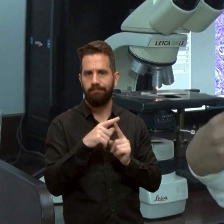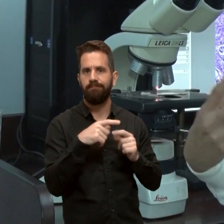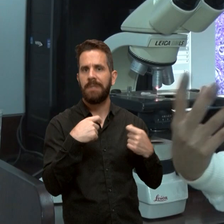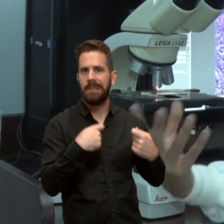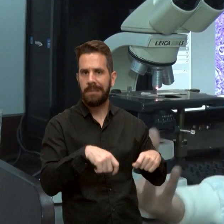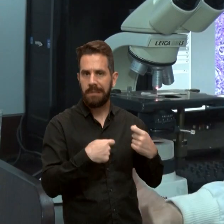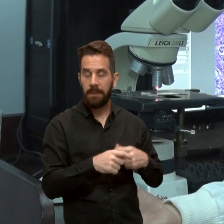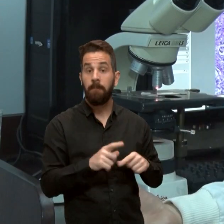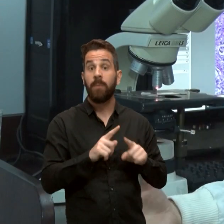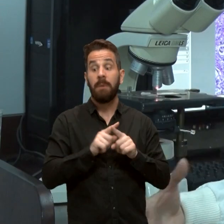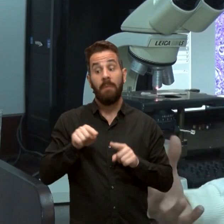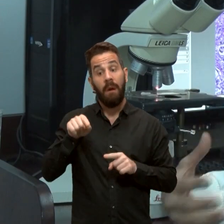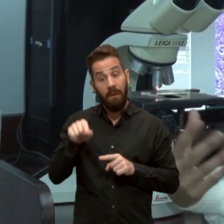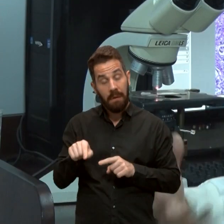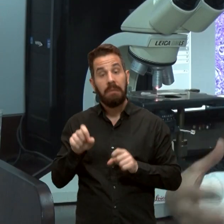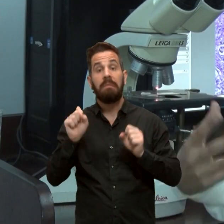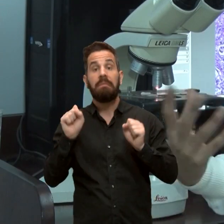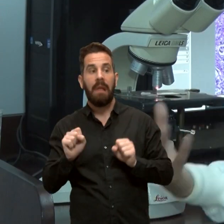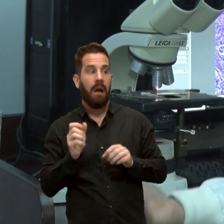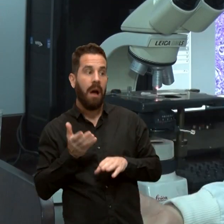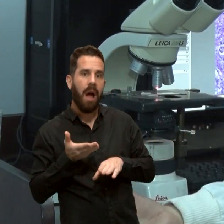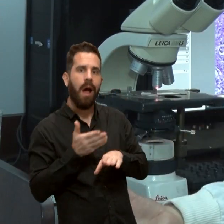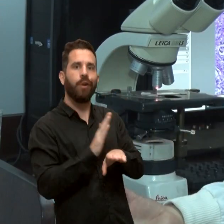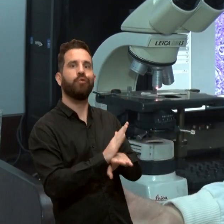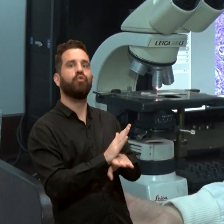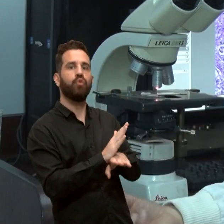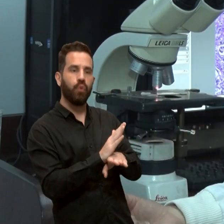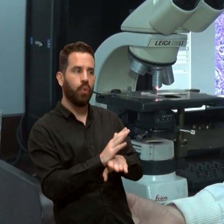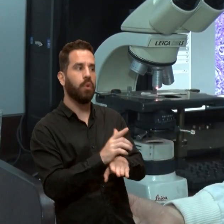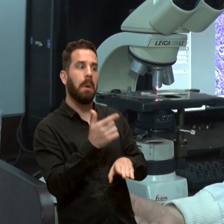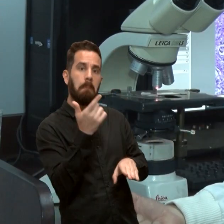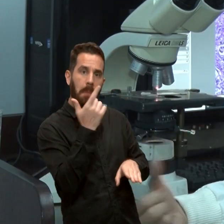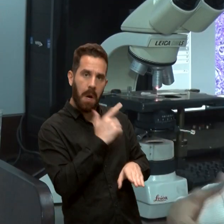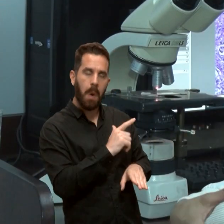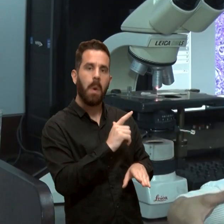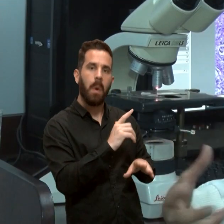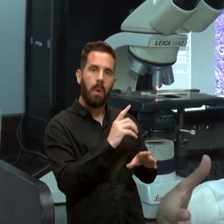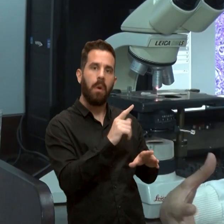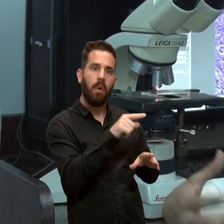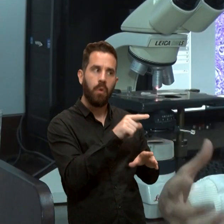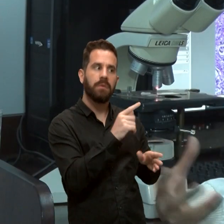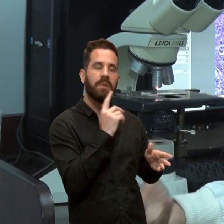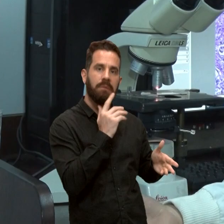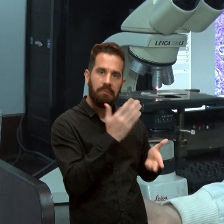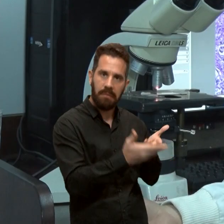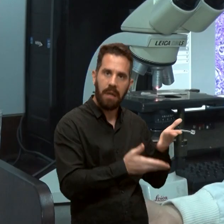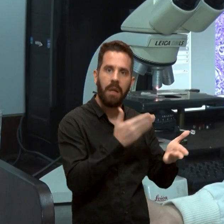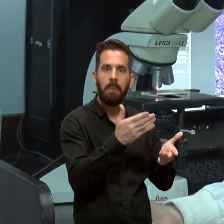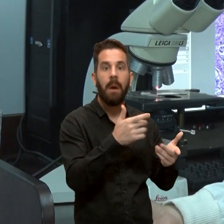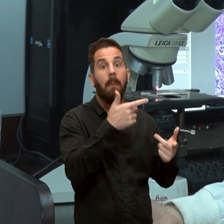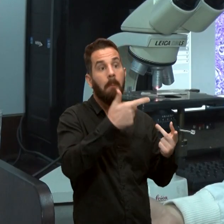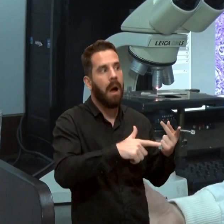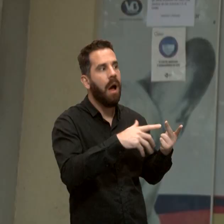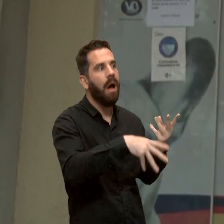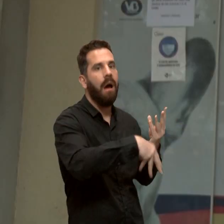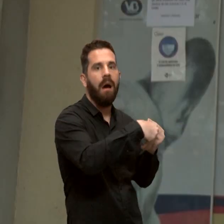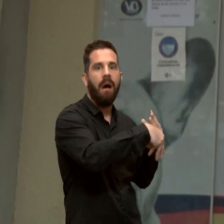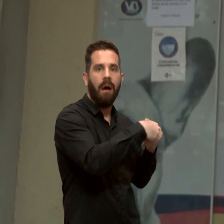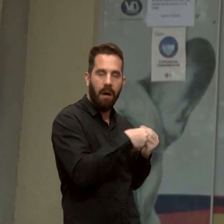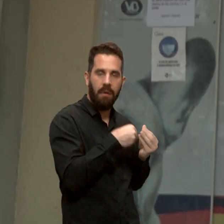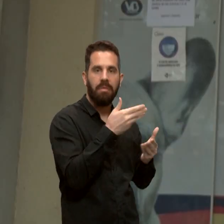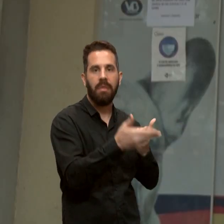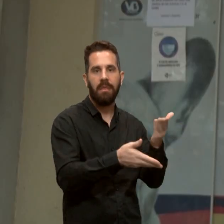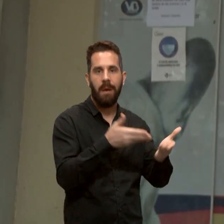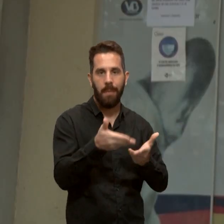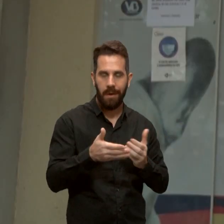mas ele é um auxiliar para uma boa resposta do tratamento associado aos tratamentos convencionais. A pesquisa